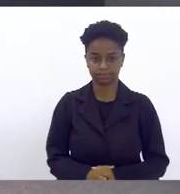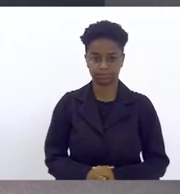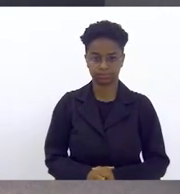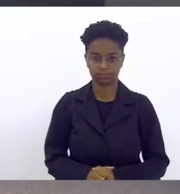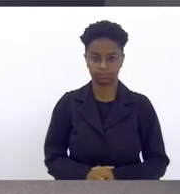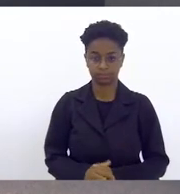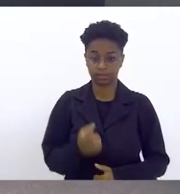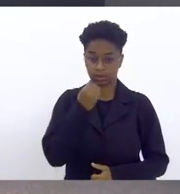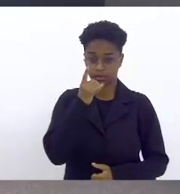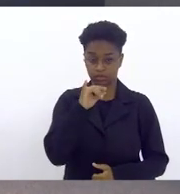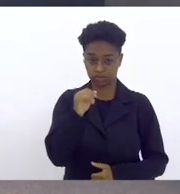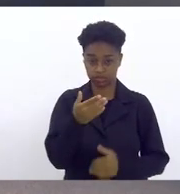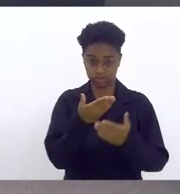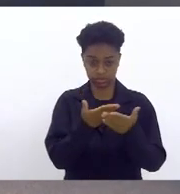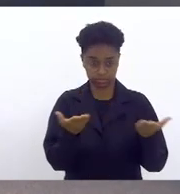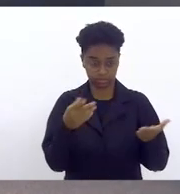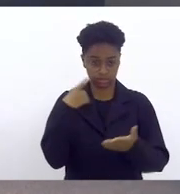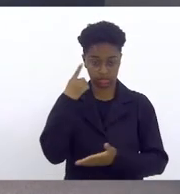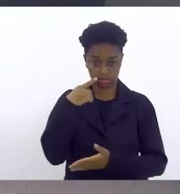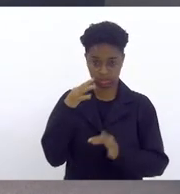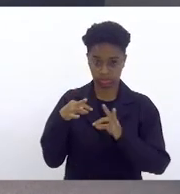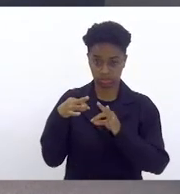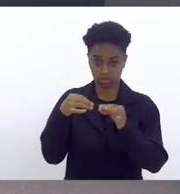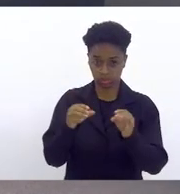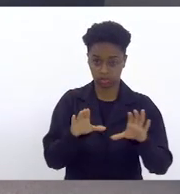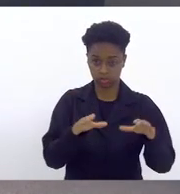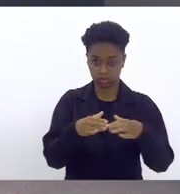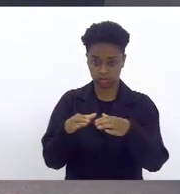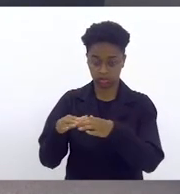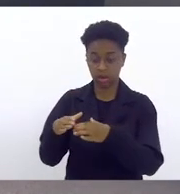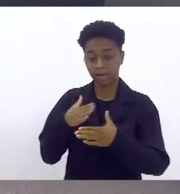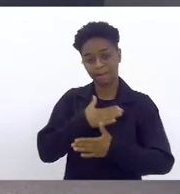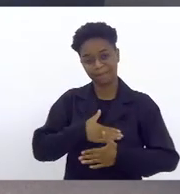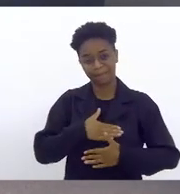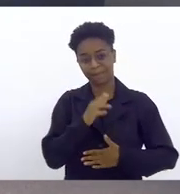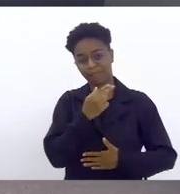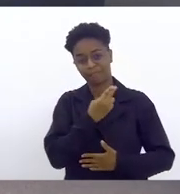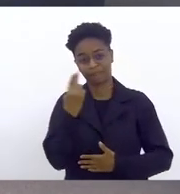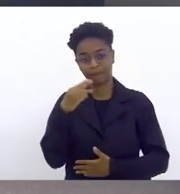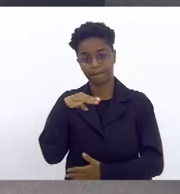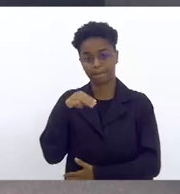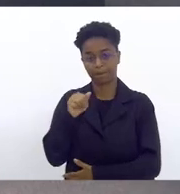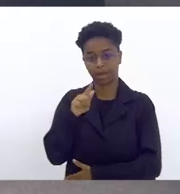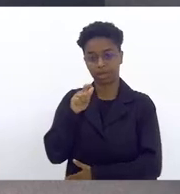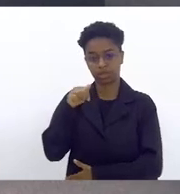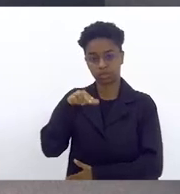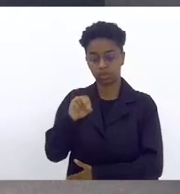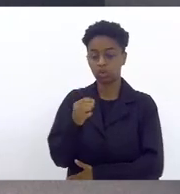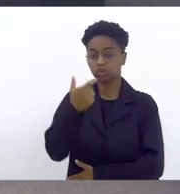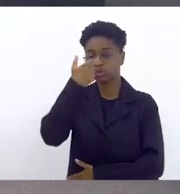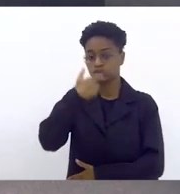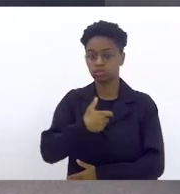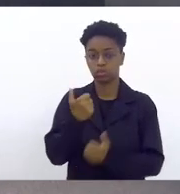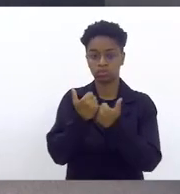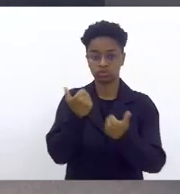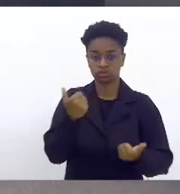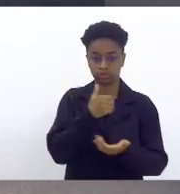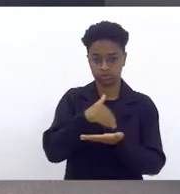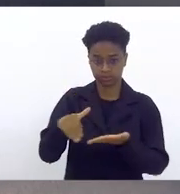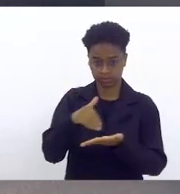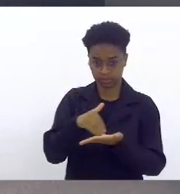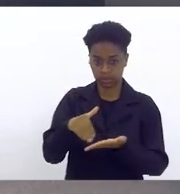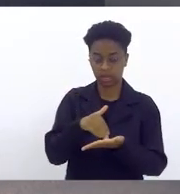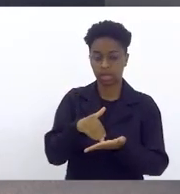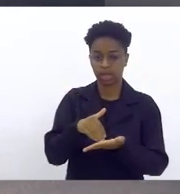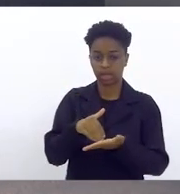Bom dia deputada Bom dia a todos da comissão prazer meu nome é Magno Amado sou subsecretário de indústria da Prefeitura de